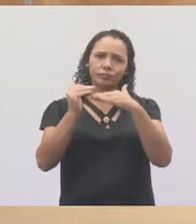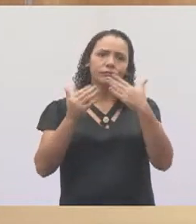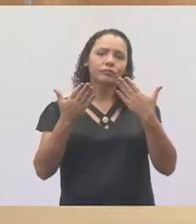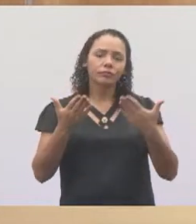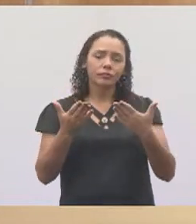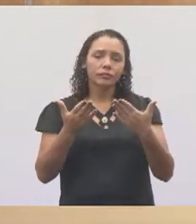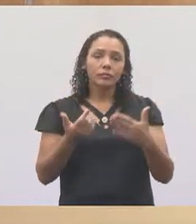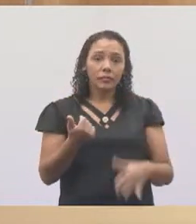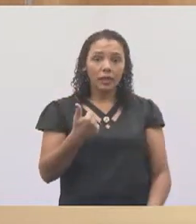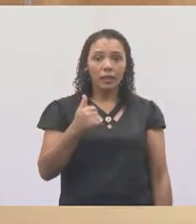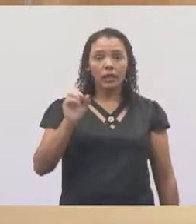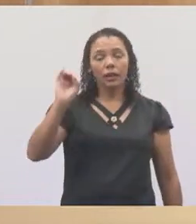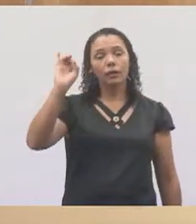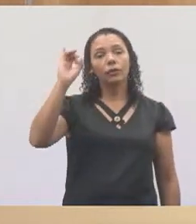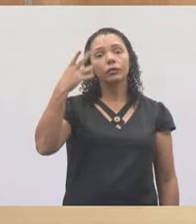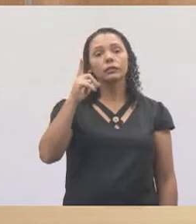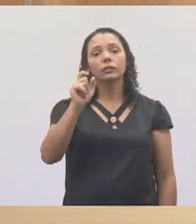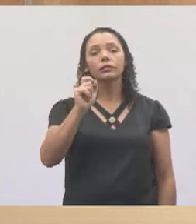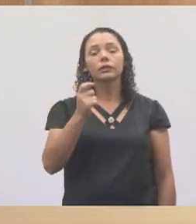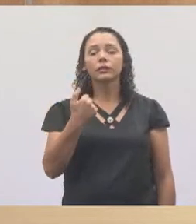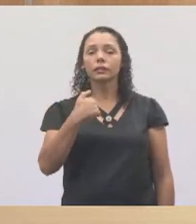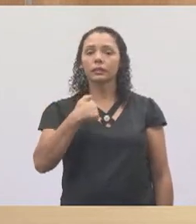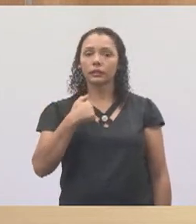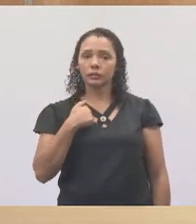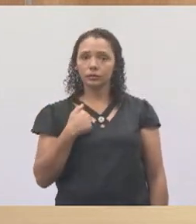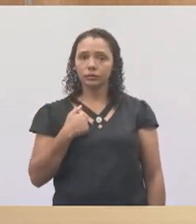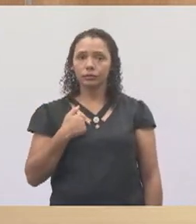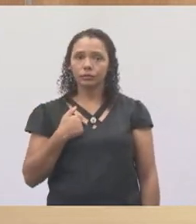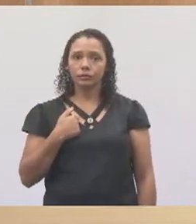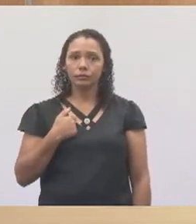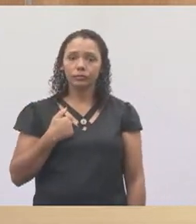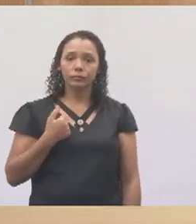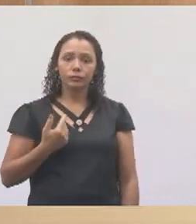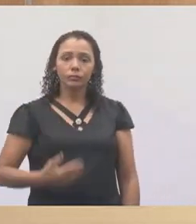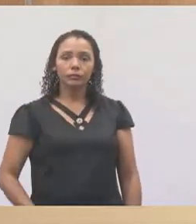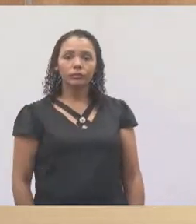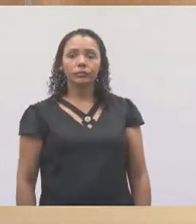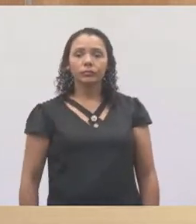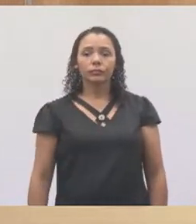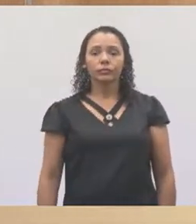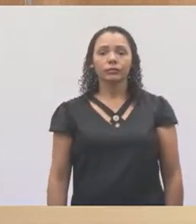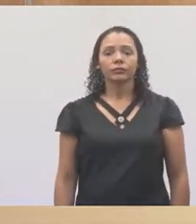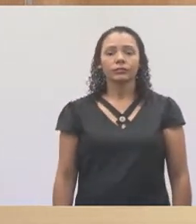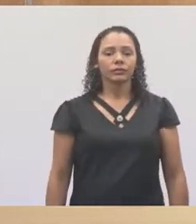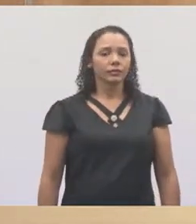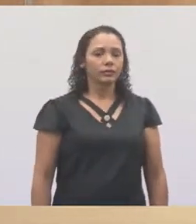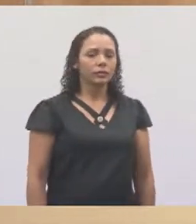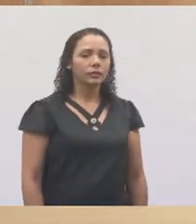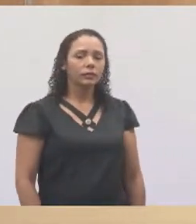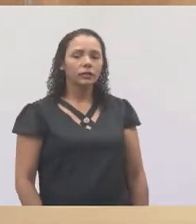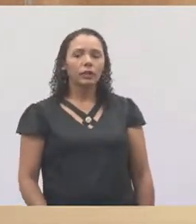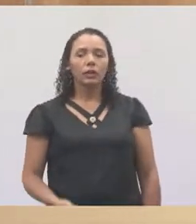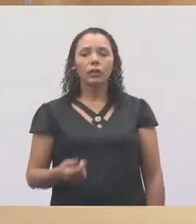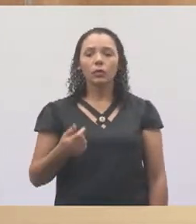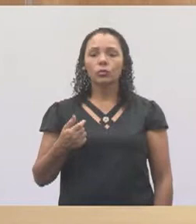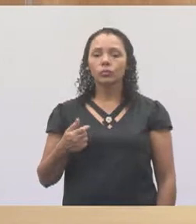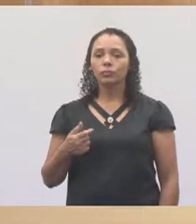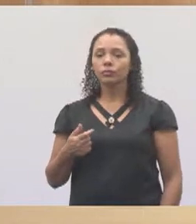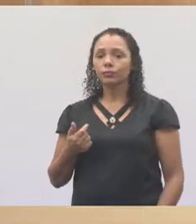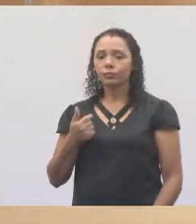vez, doutor Tales, fui, não contratado, mas uma